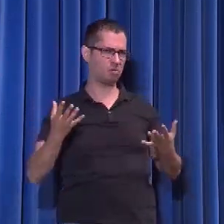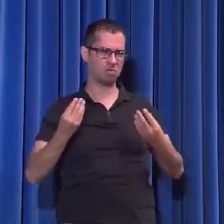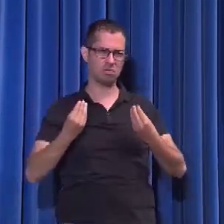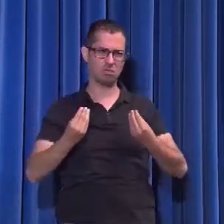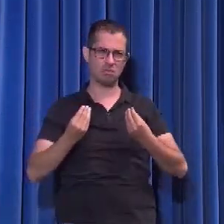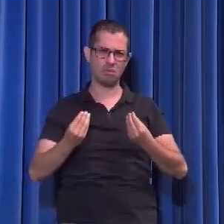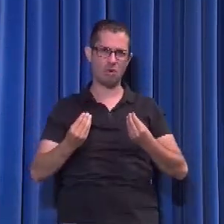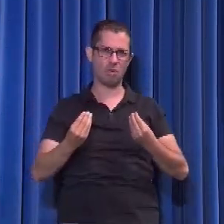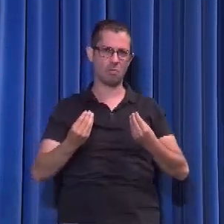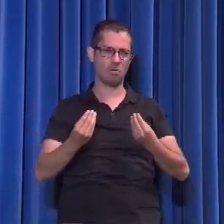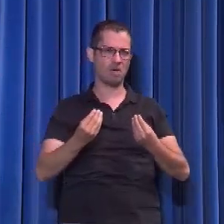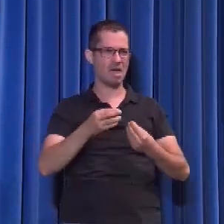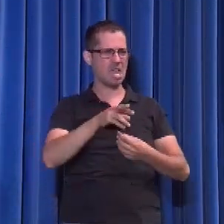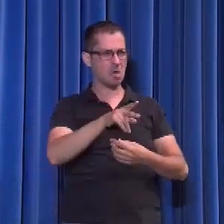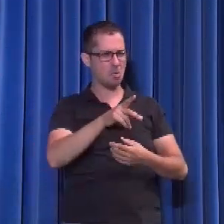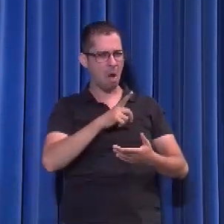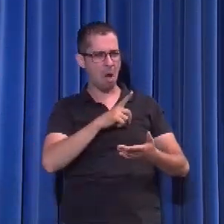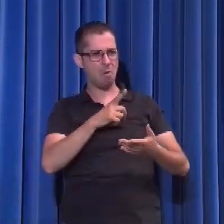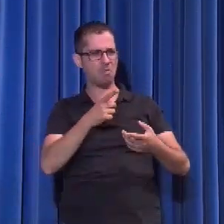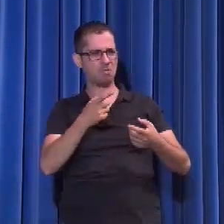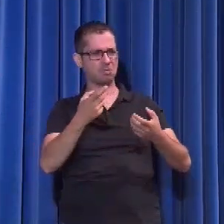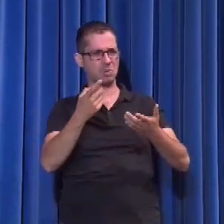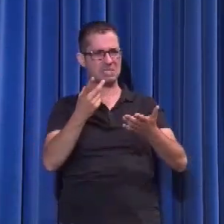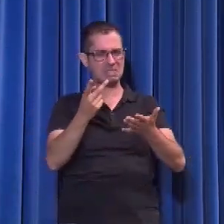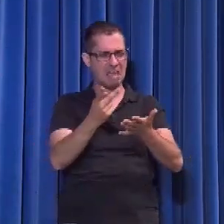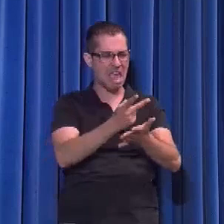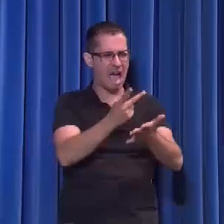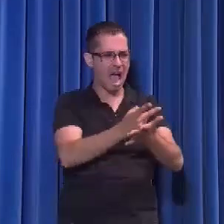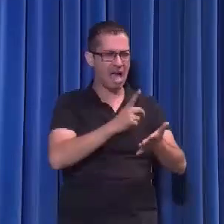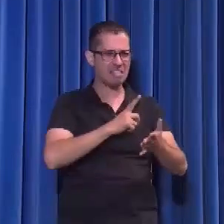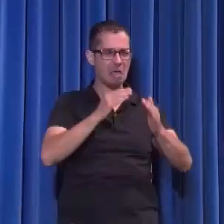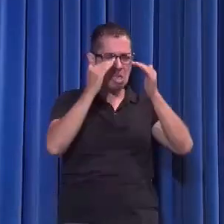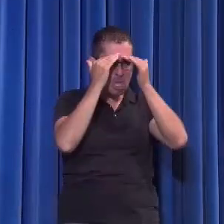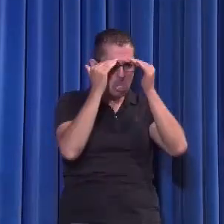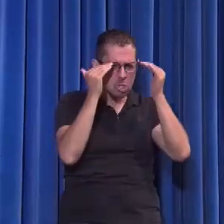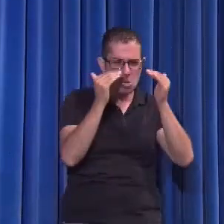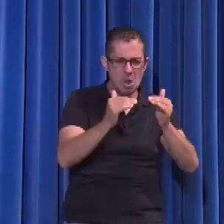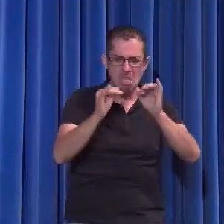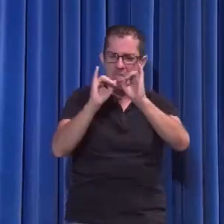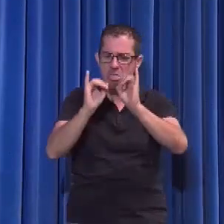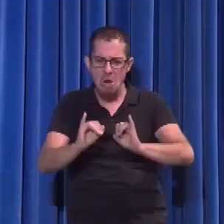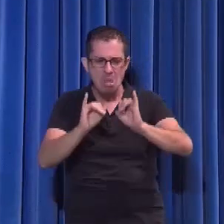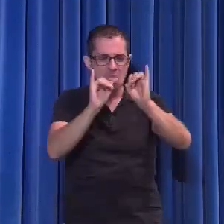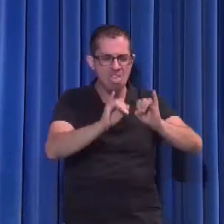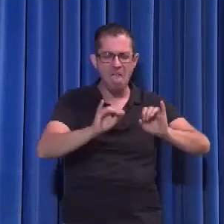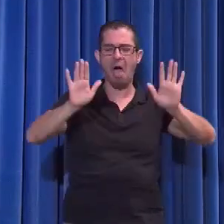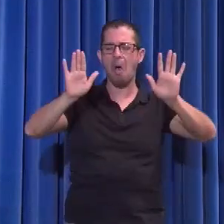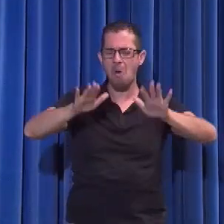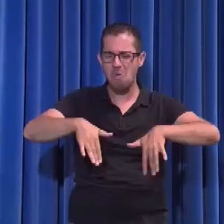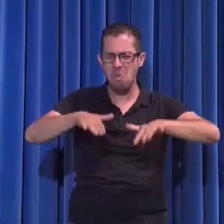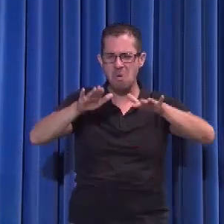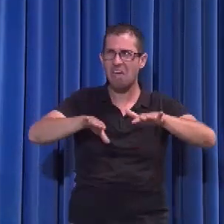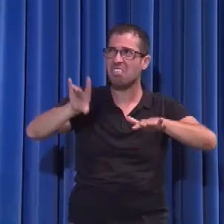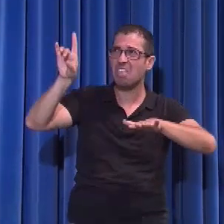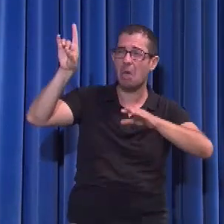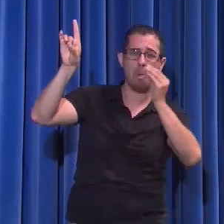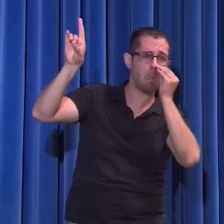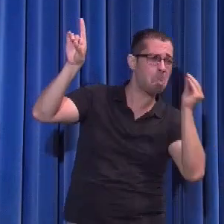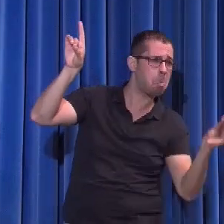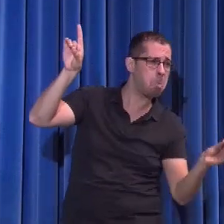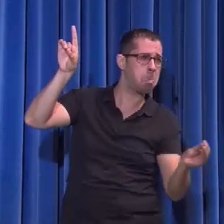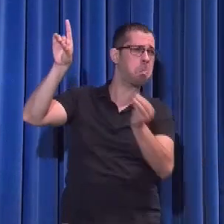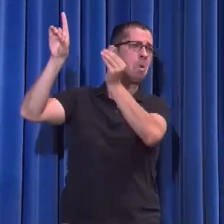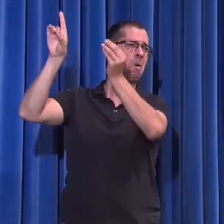se prostitui em idolatria, confiando em tudo, menos no Deus que os